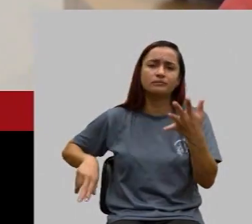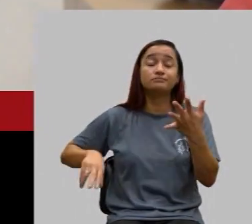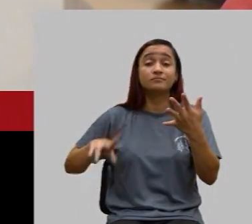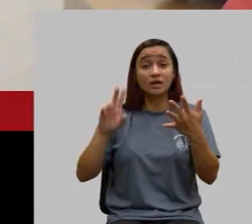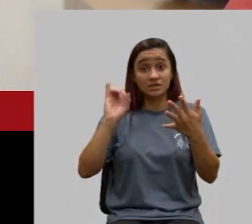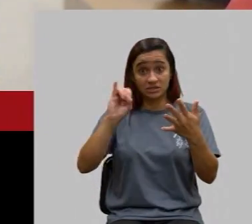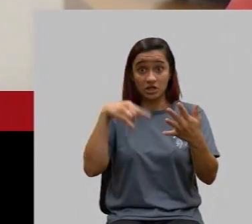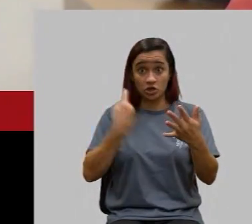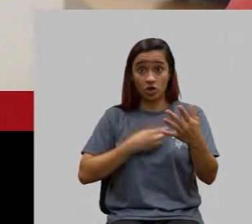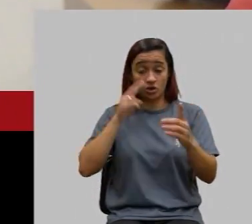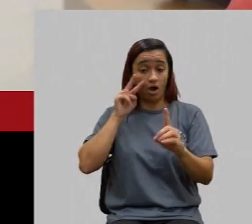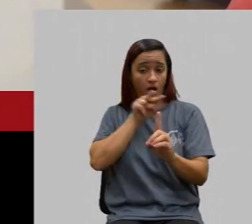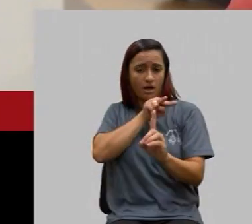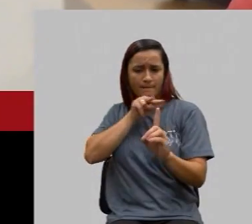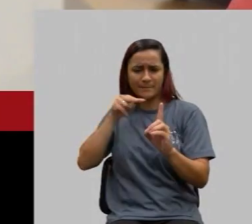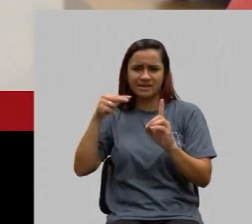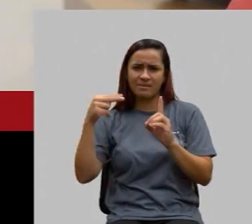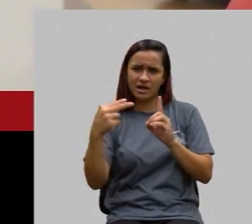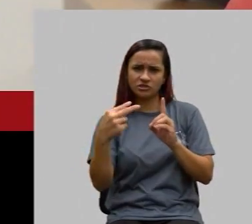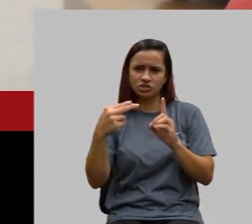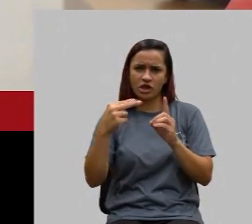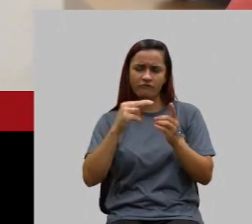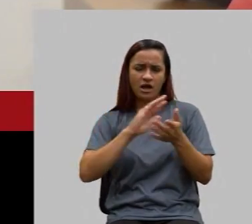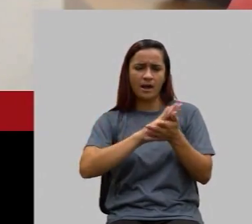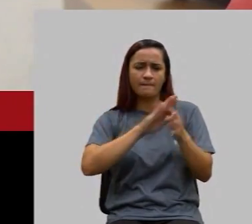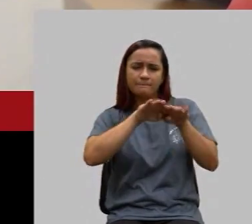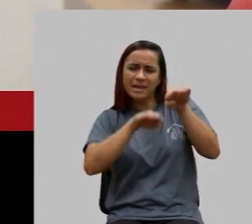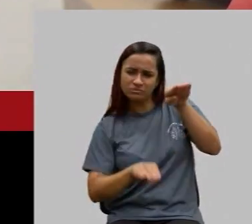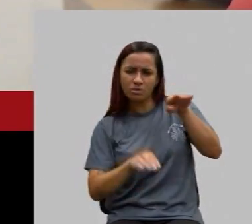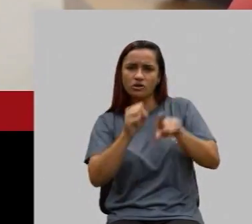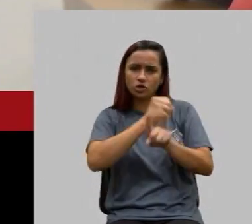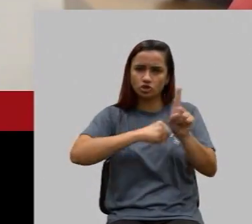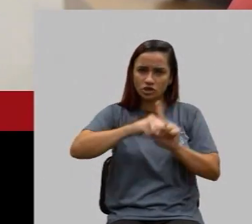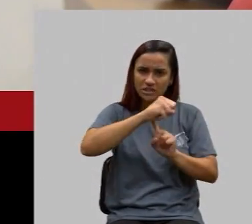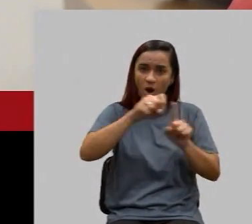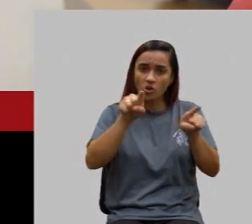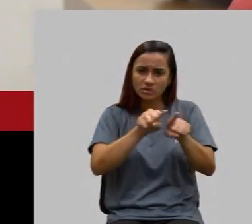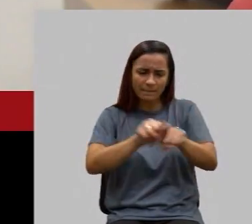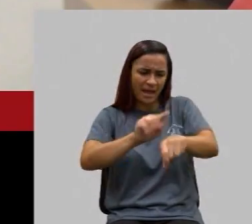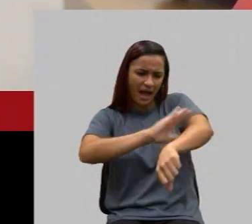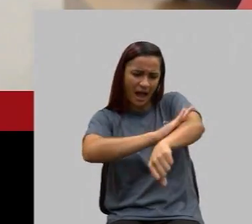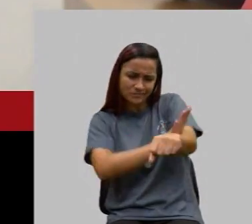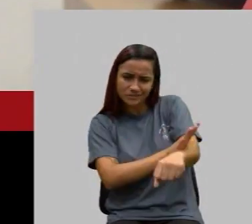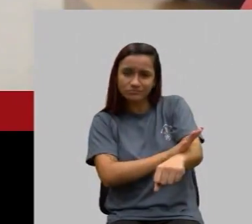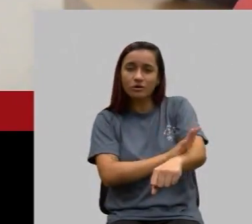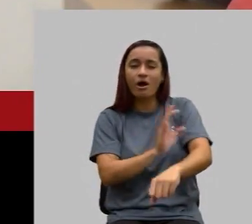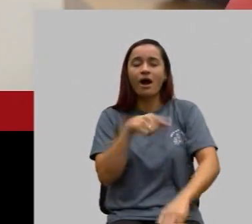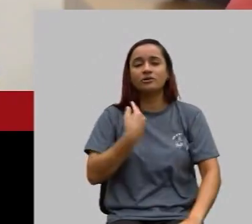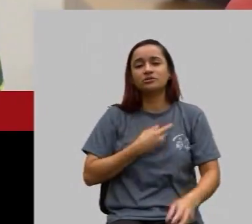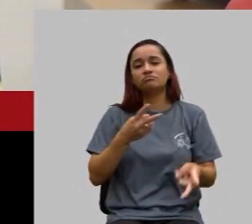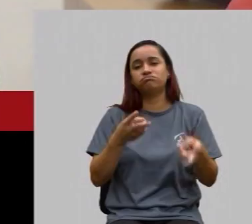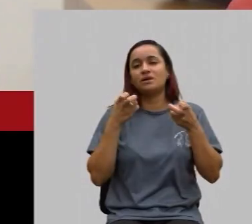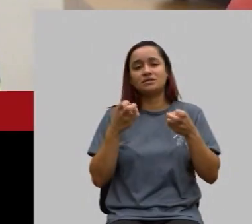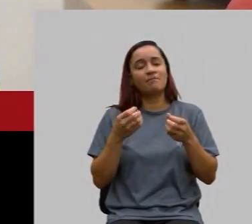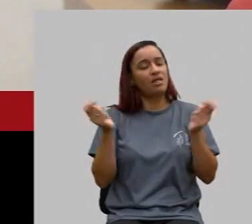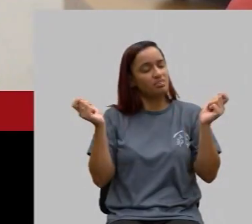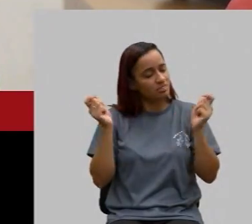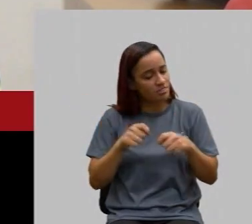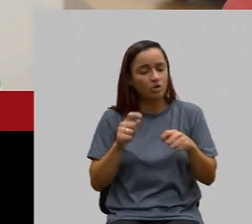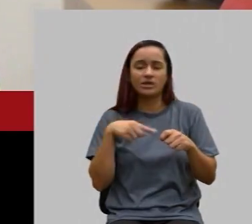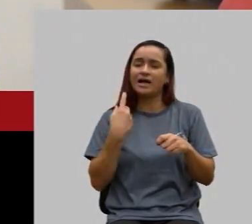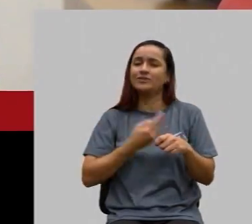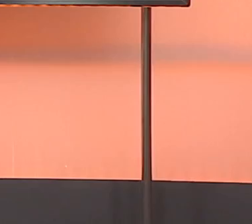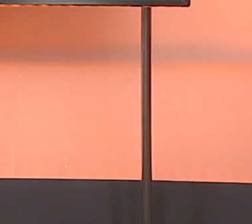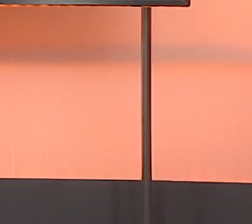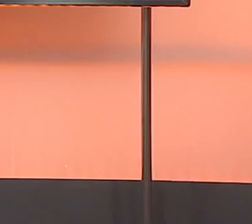igualdade racial e do combate ao racismo, nós vemos que não dá para nós hierarquizarmos as nossas lutas contra as